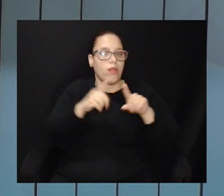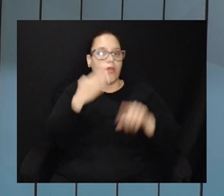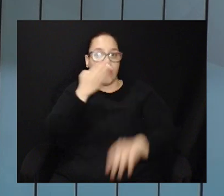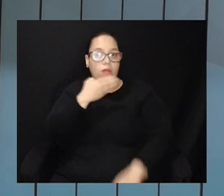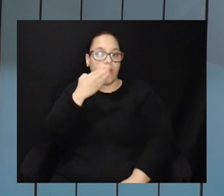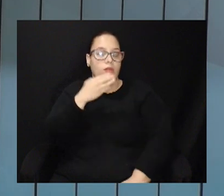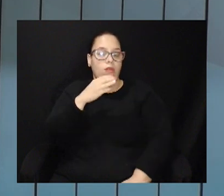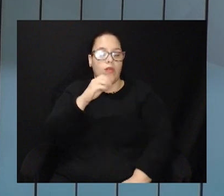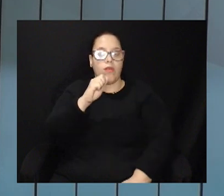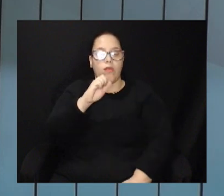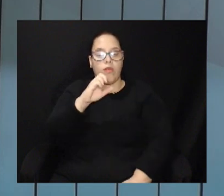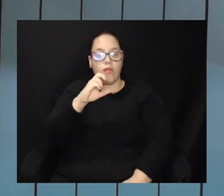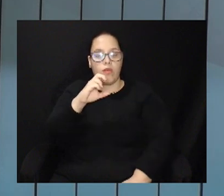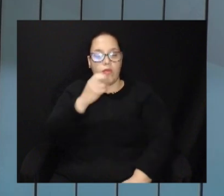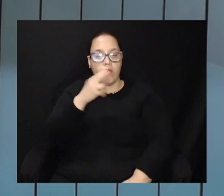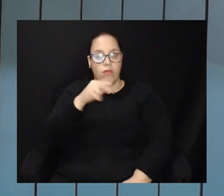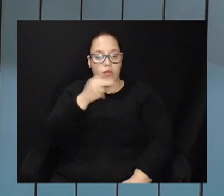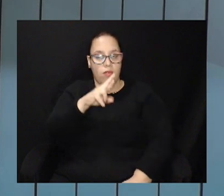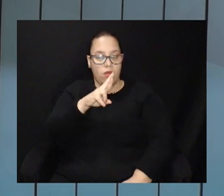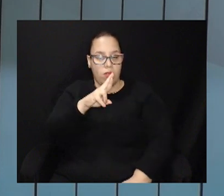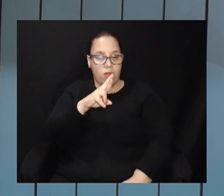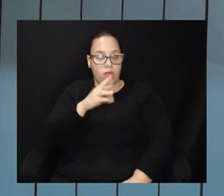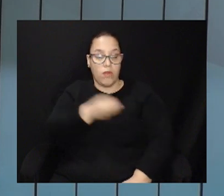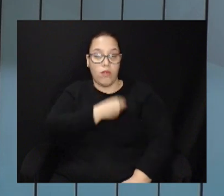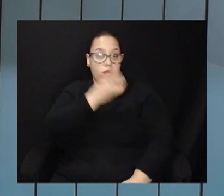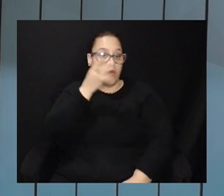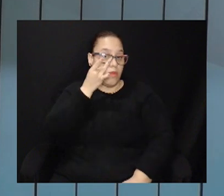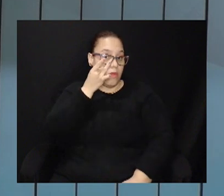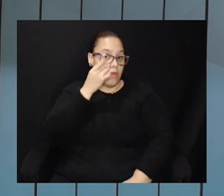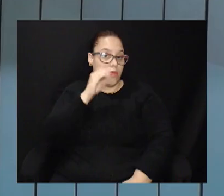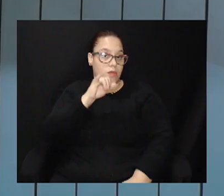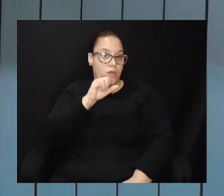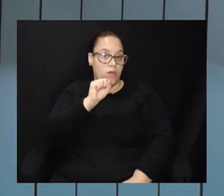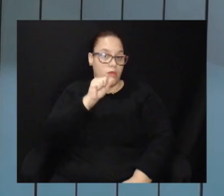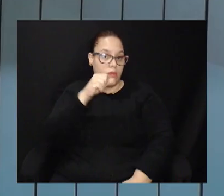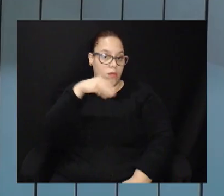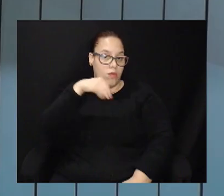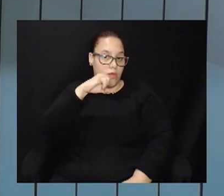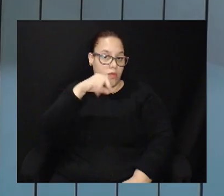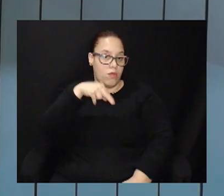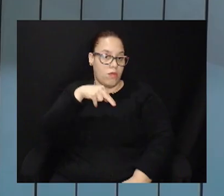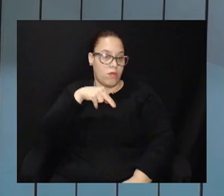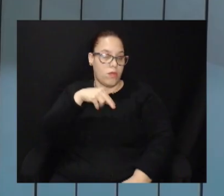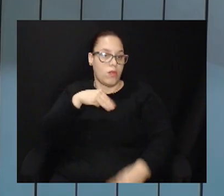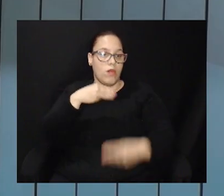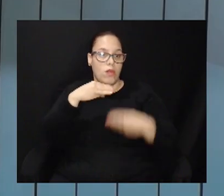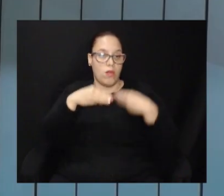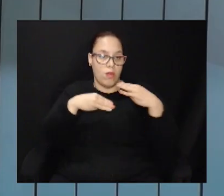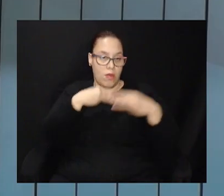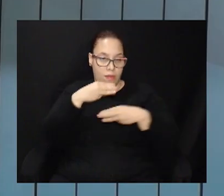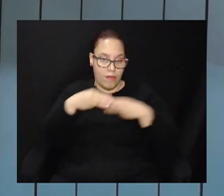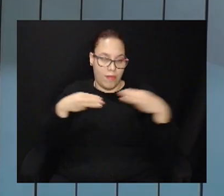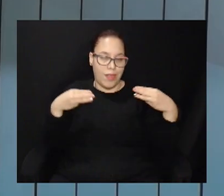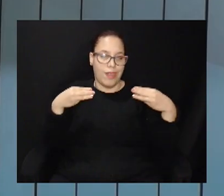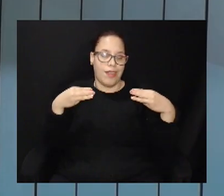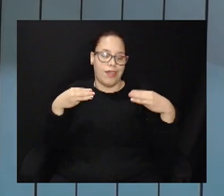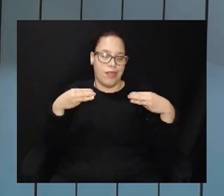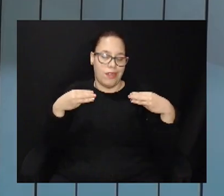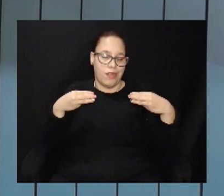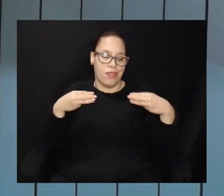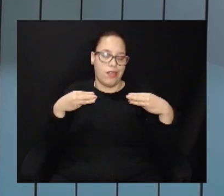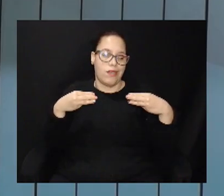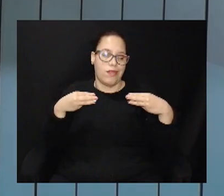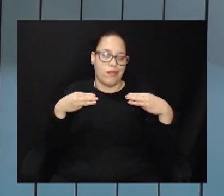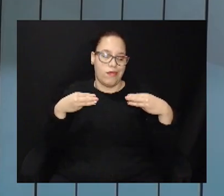em outros alimentos, né, Yasmin? Como, por exemplo, massas, acaba transformando, né, no nosso organismo,